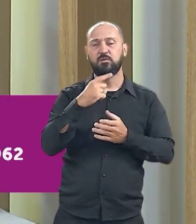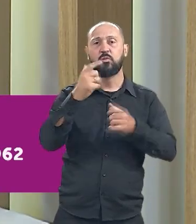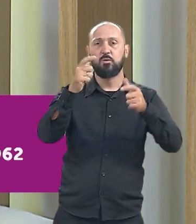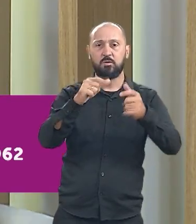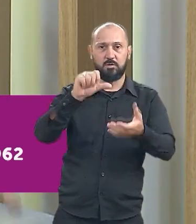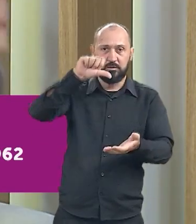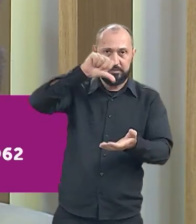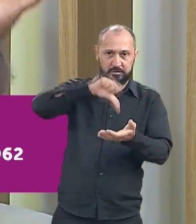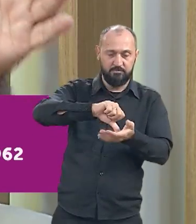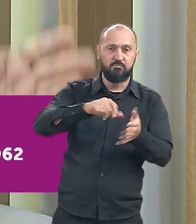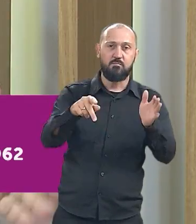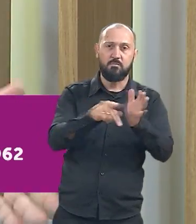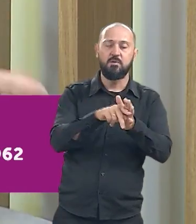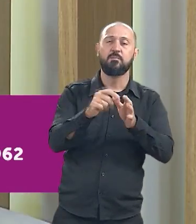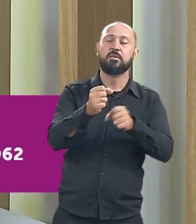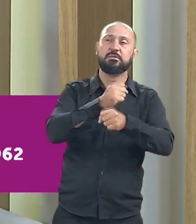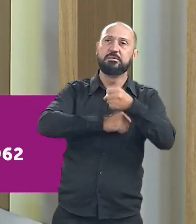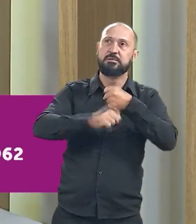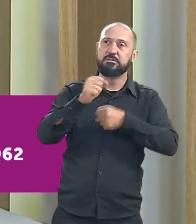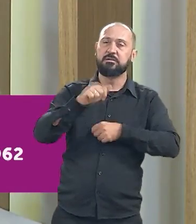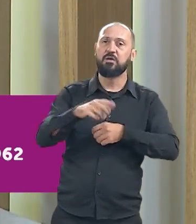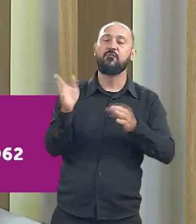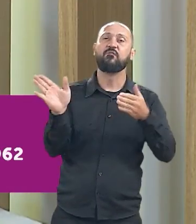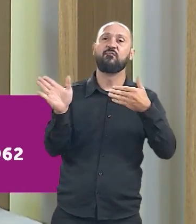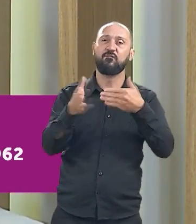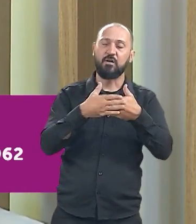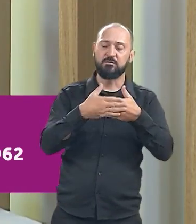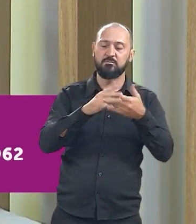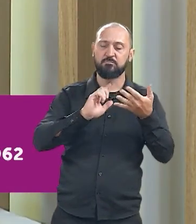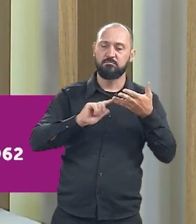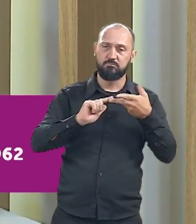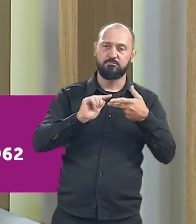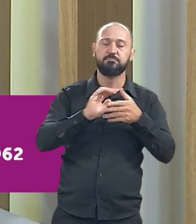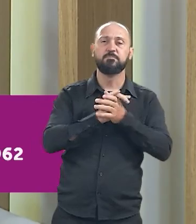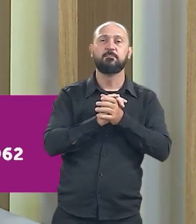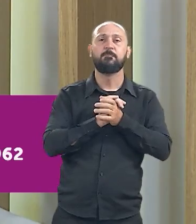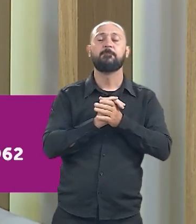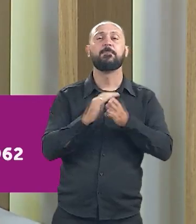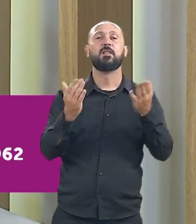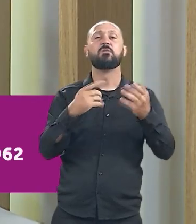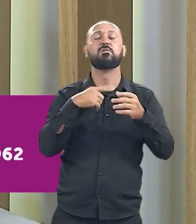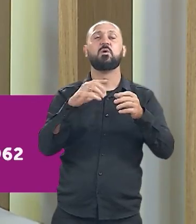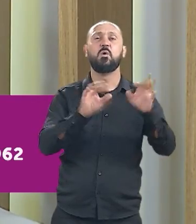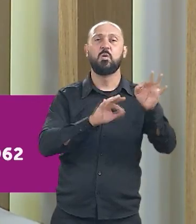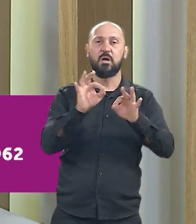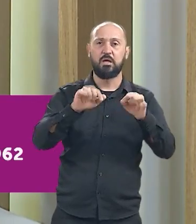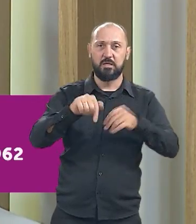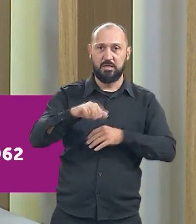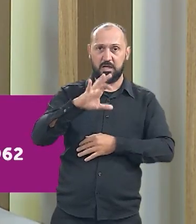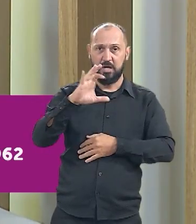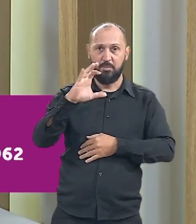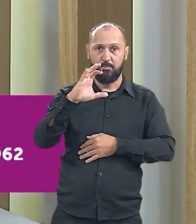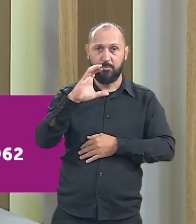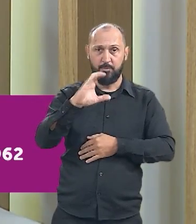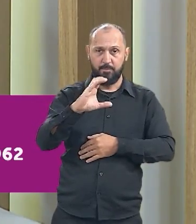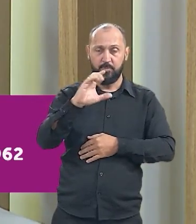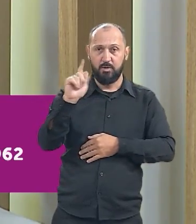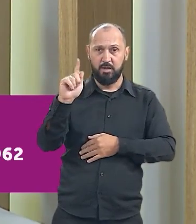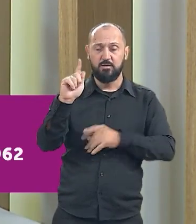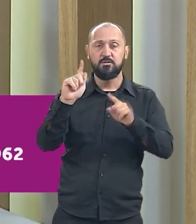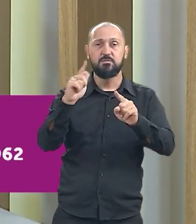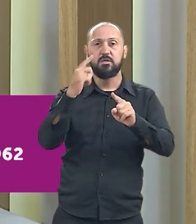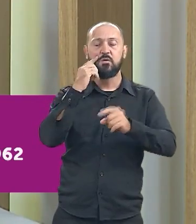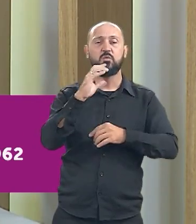aqui em Campo Grande, há muitos anos atrás, que fechou por vários motivos. E hoje nós estamos fazendo aqui em Campo Grande o que a gente chama de